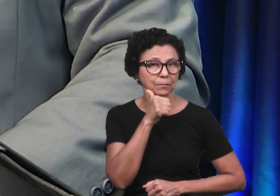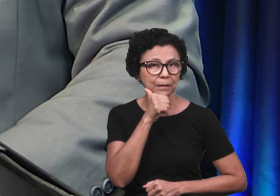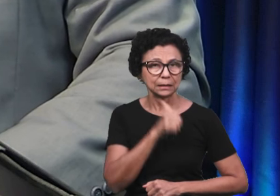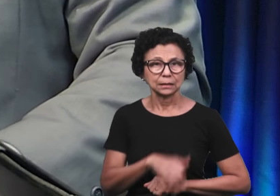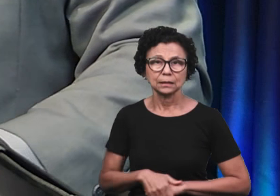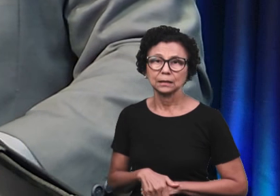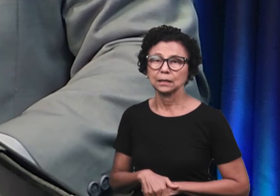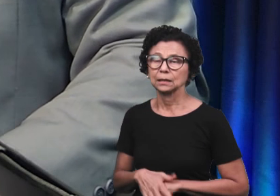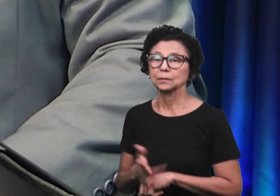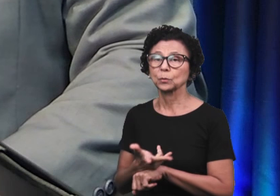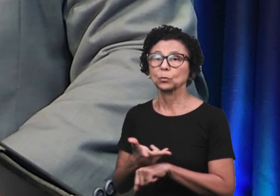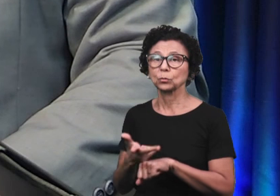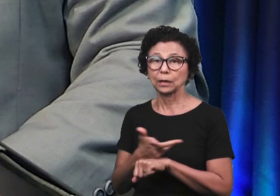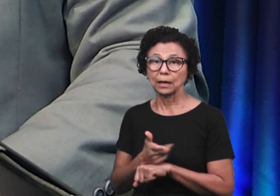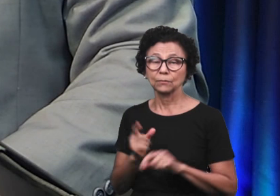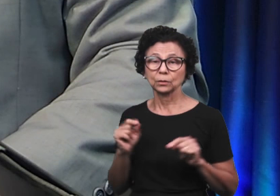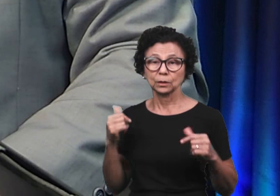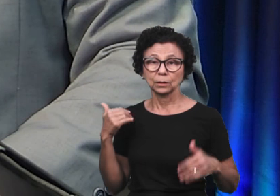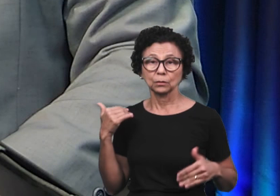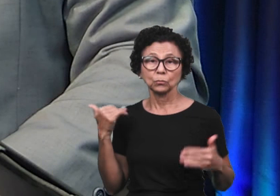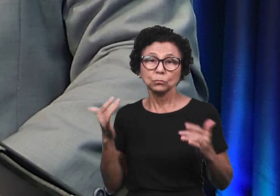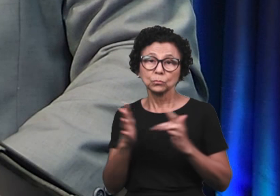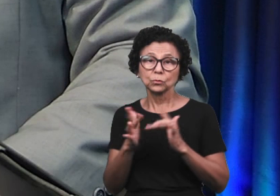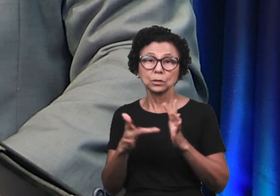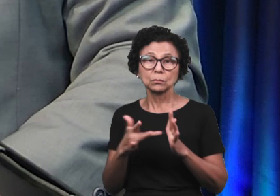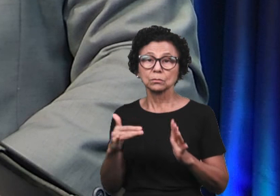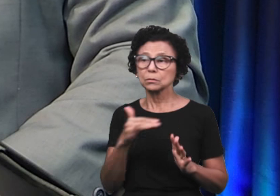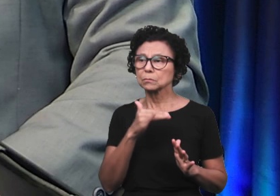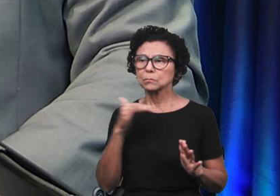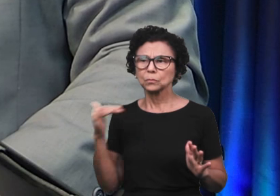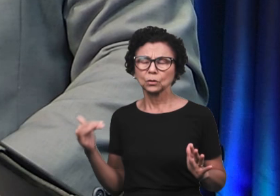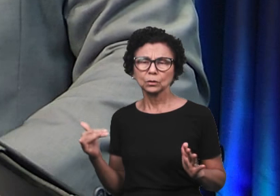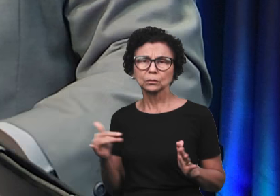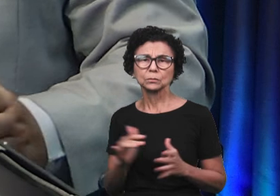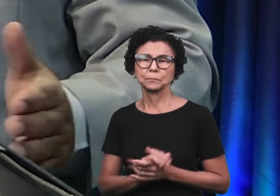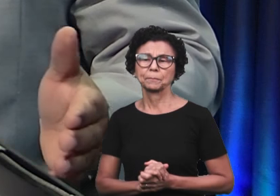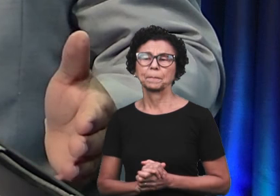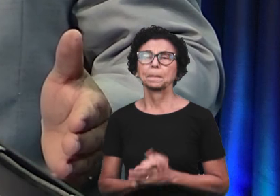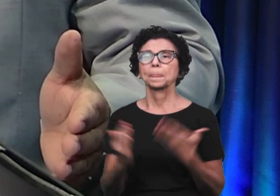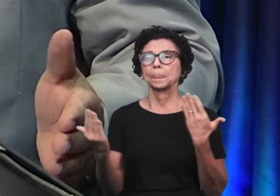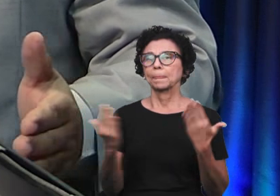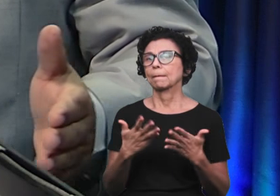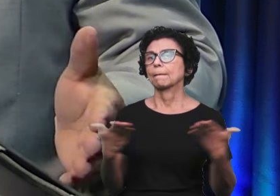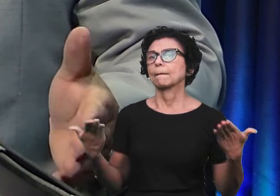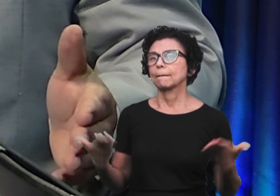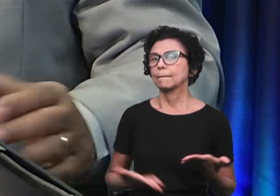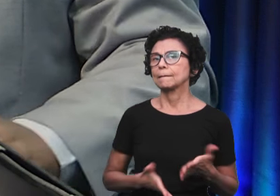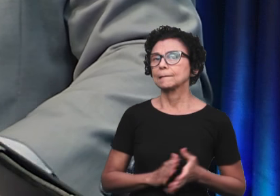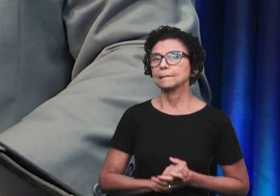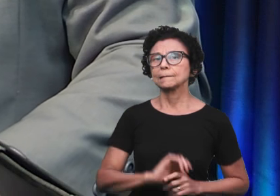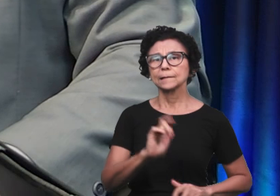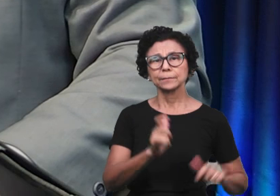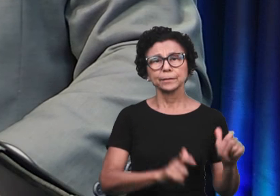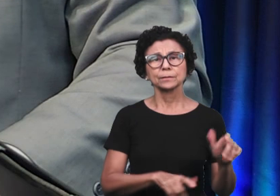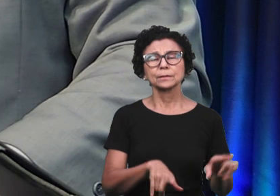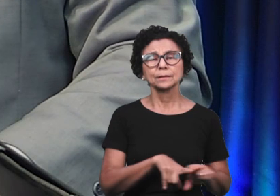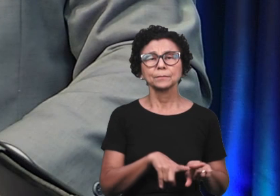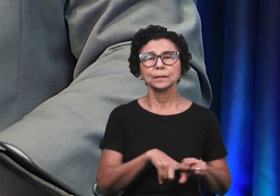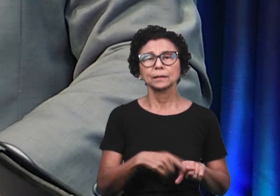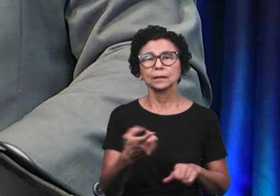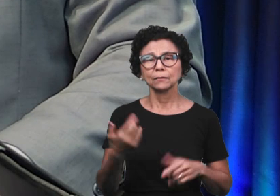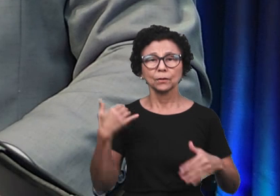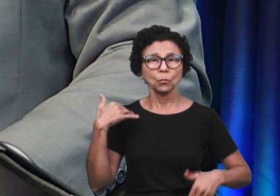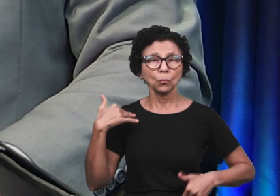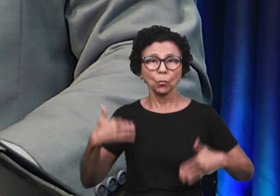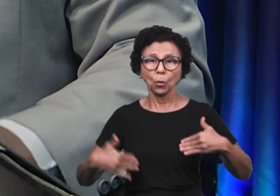morto. Tem muita gente, né, o pastor Ezelmar, que está atrás de um Jesus morto.